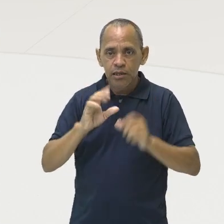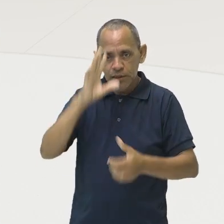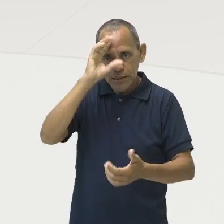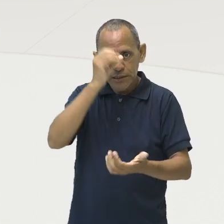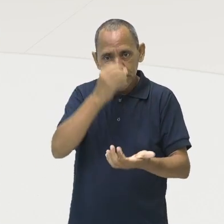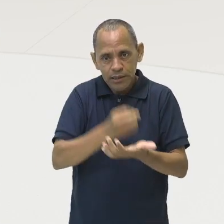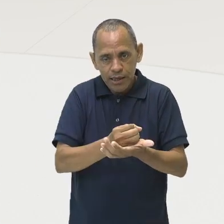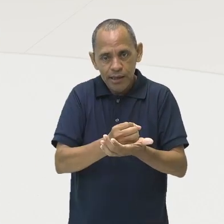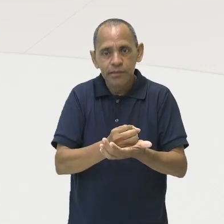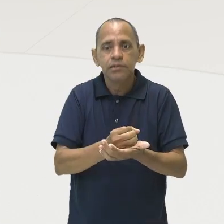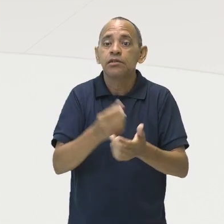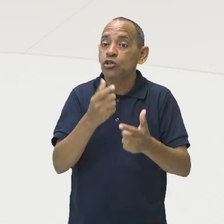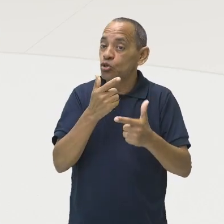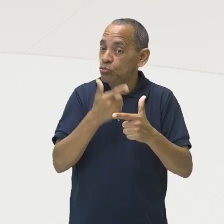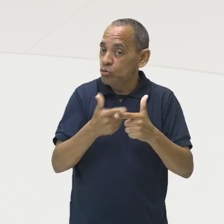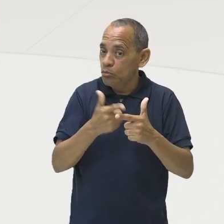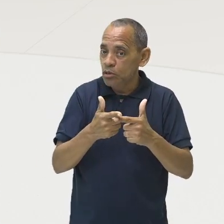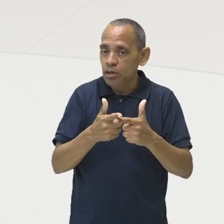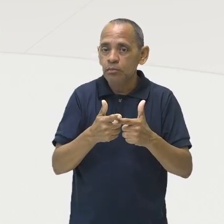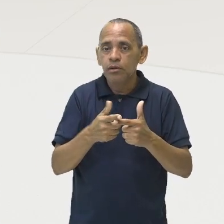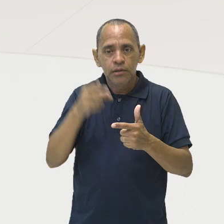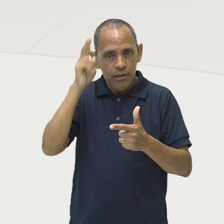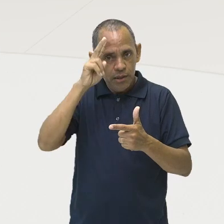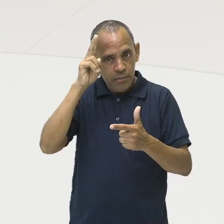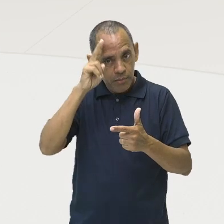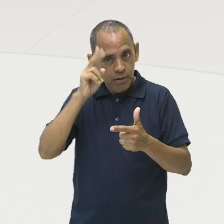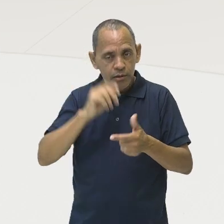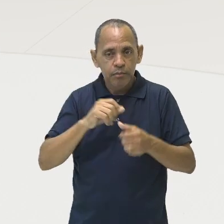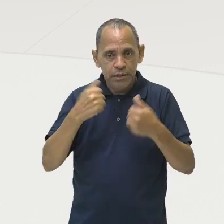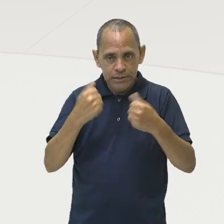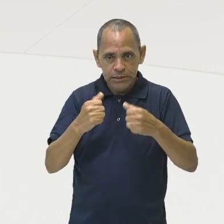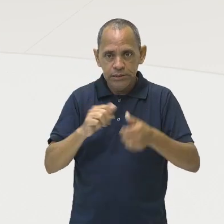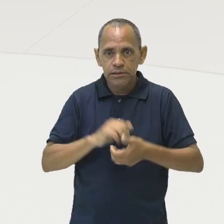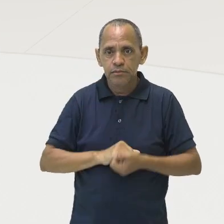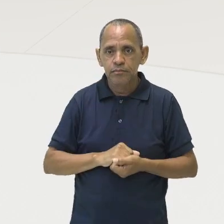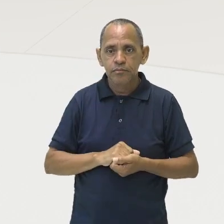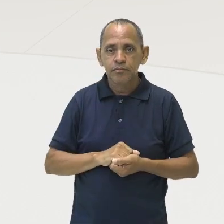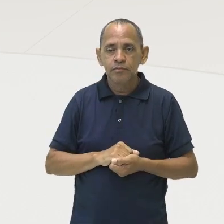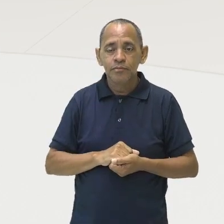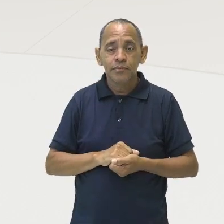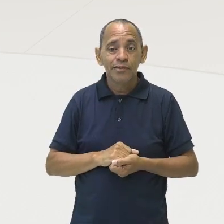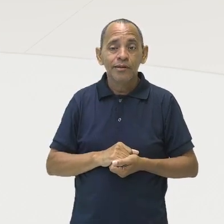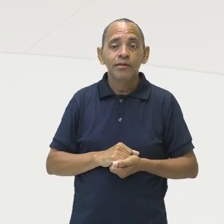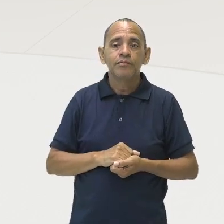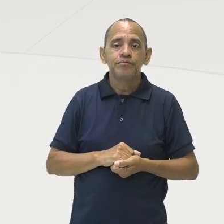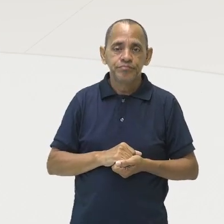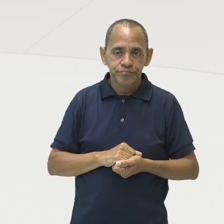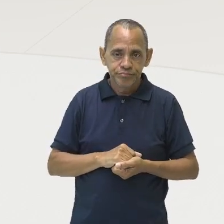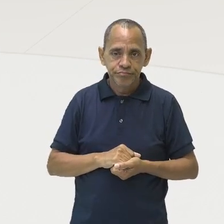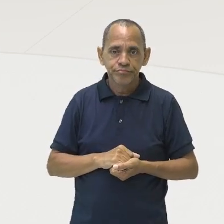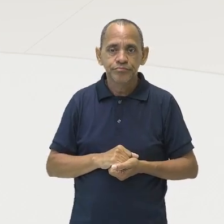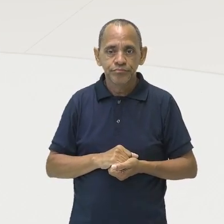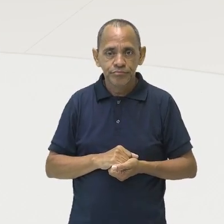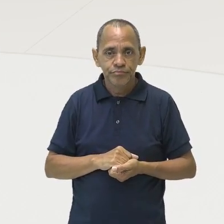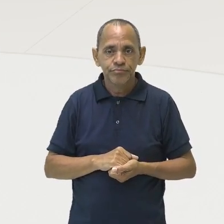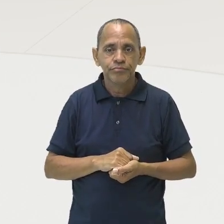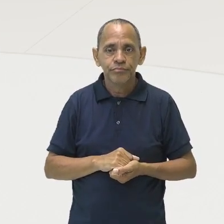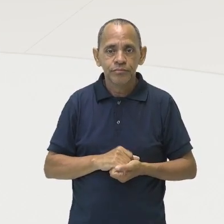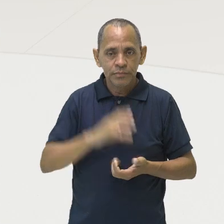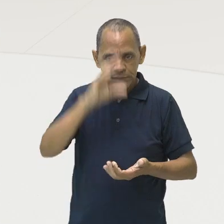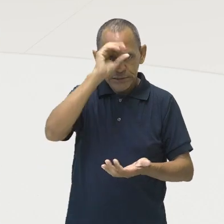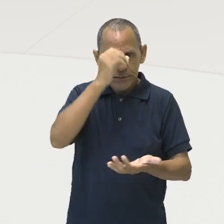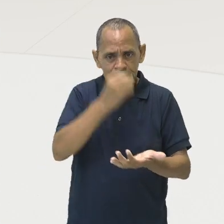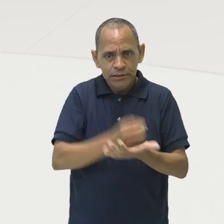no problema. Não esqueçam, tá? Lá na tese, eu trouxe a minha confirmação ali. Lembra que eu falei para vocês? Eu trouxe